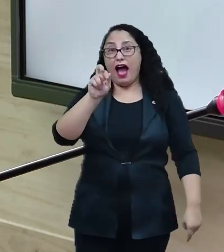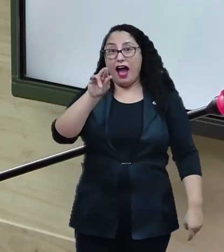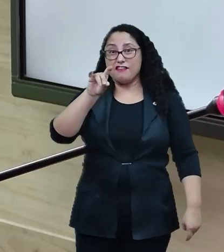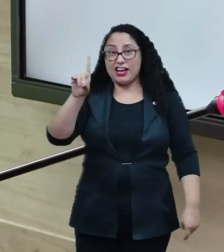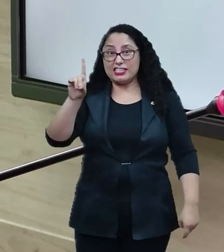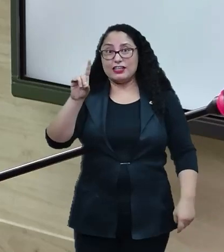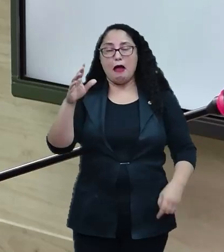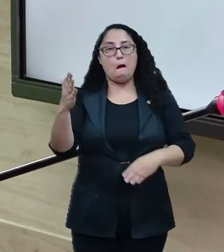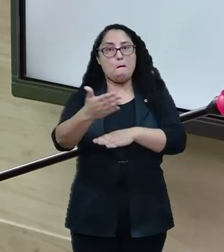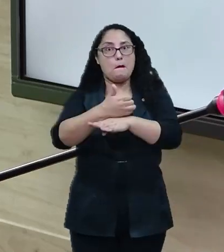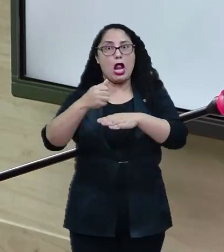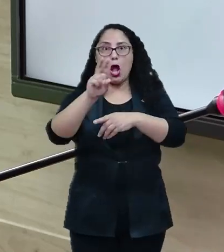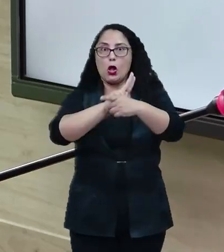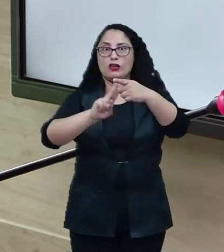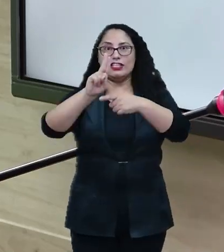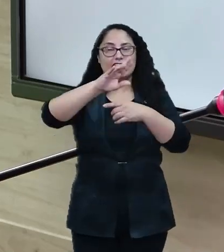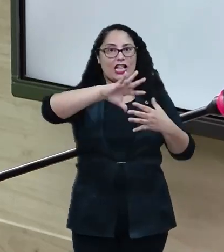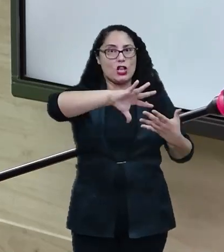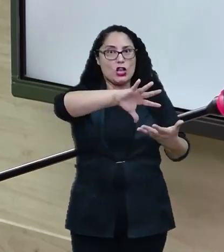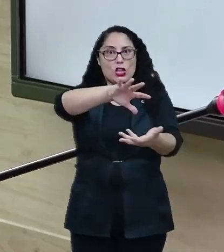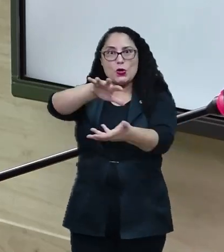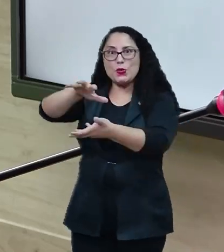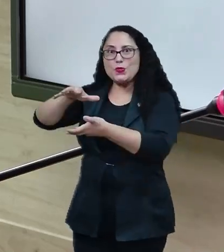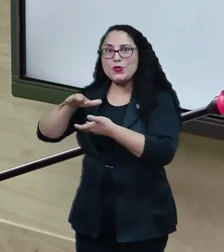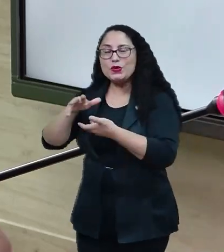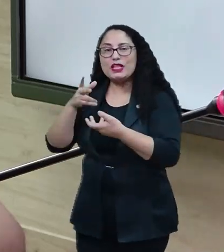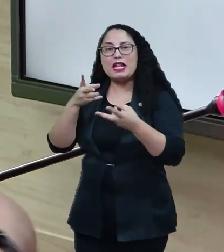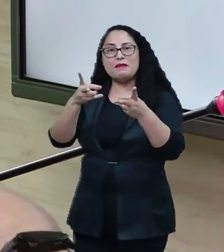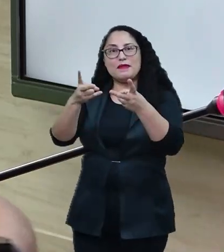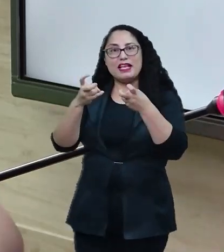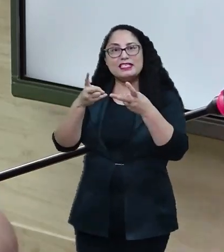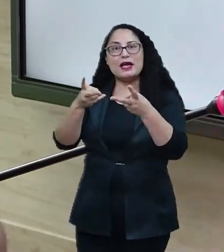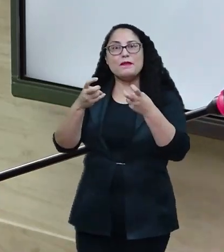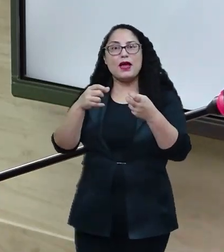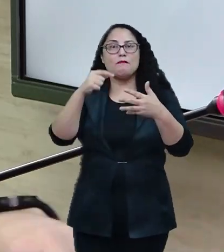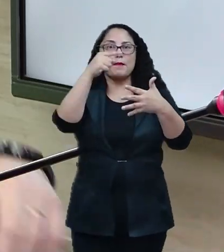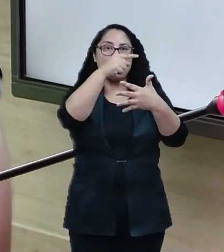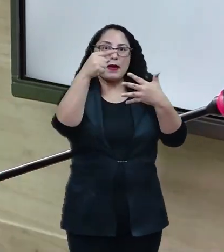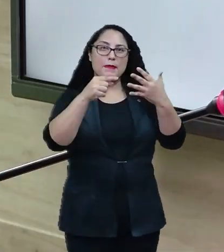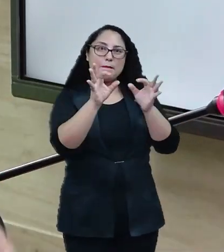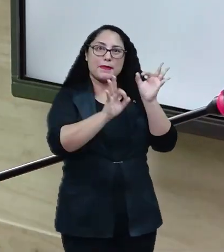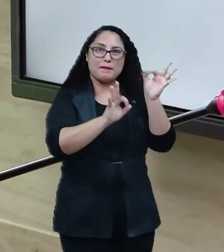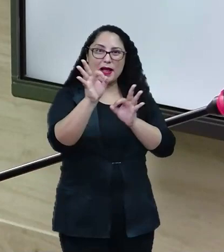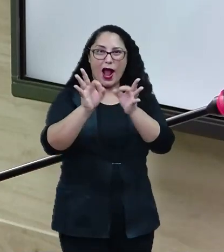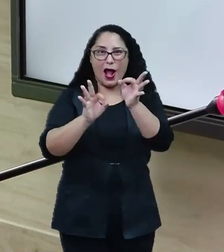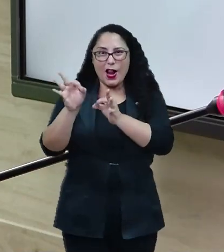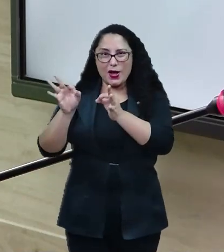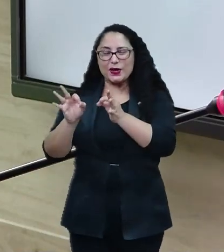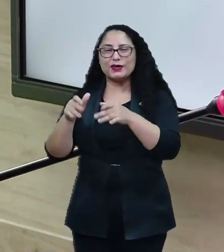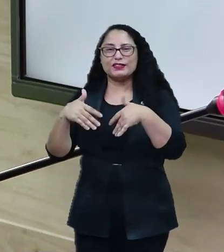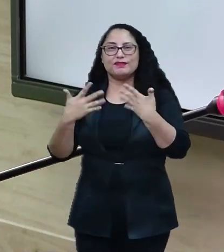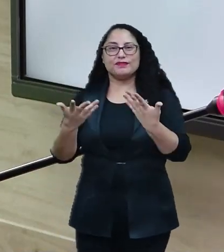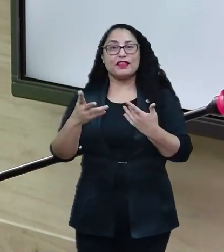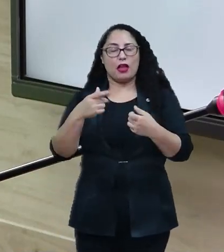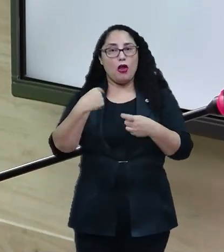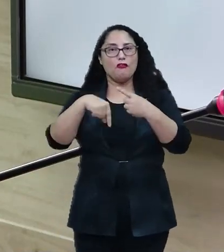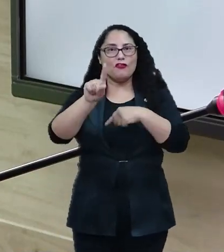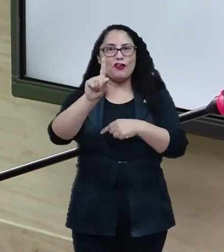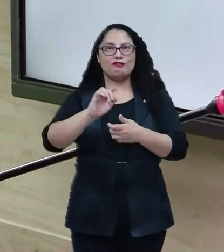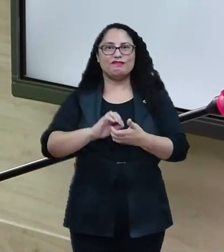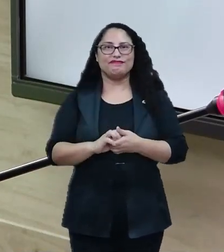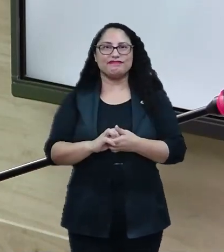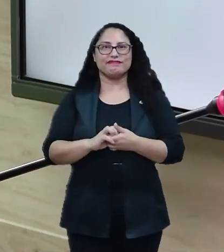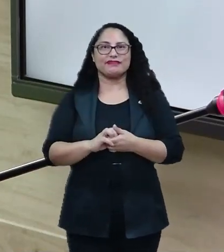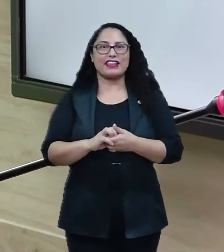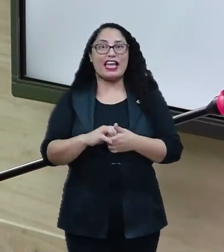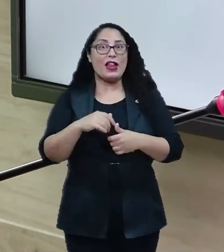melhores universidades do mundo, né? E aí ele viu quais eram os critérios, se preparou bastante, né? Falou, eu vou, né? Ele